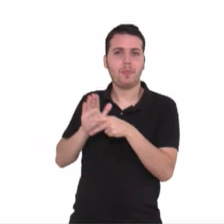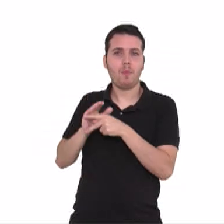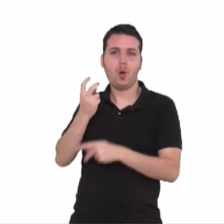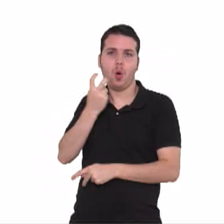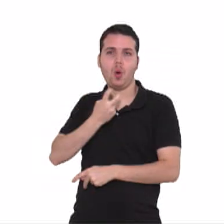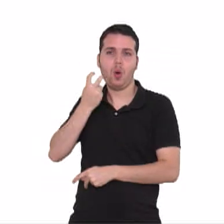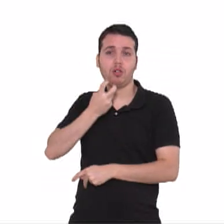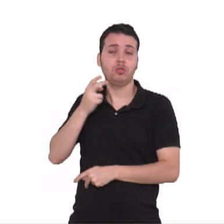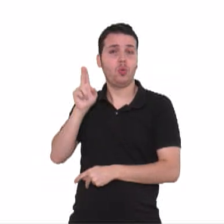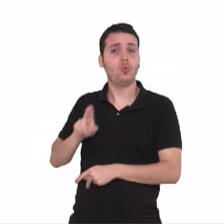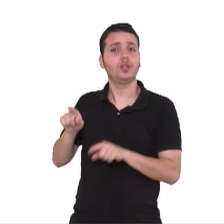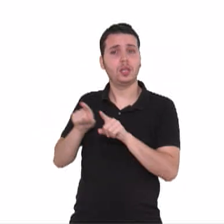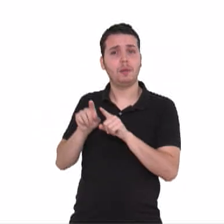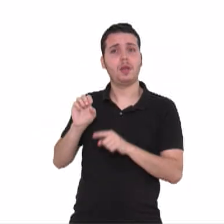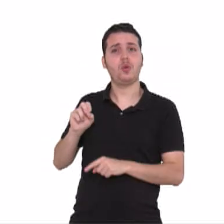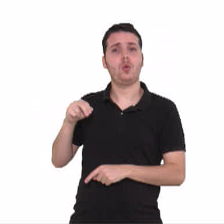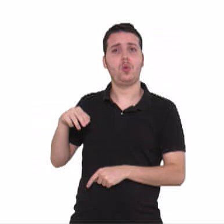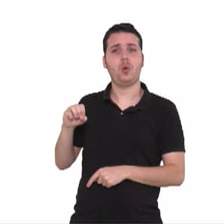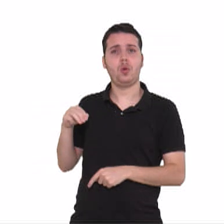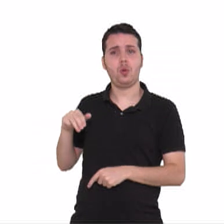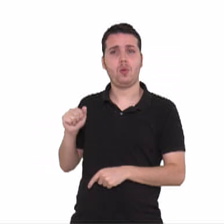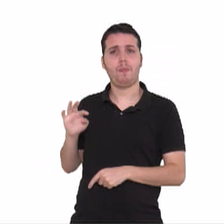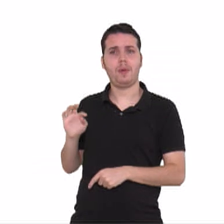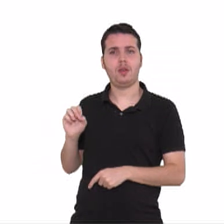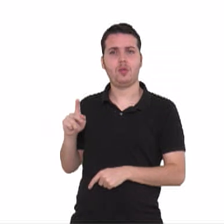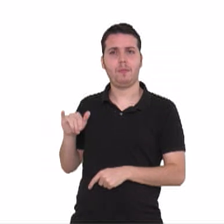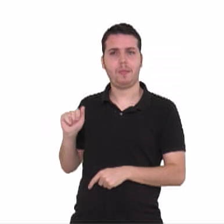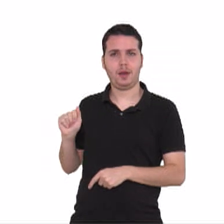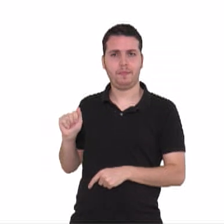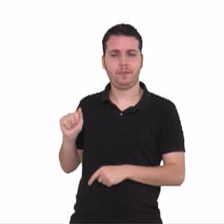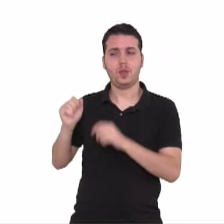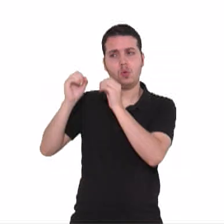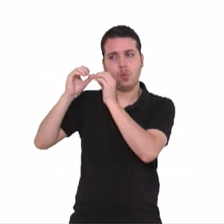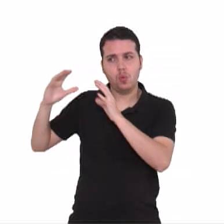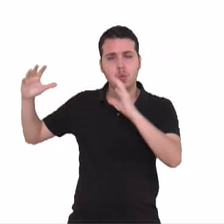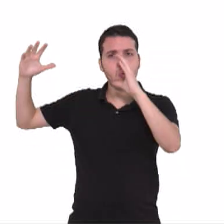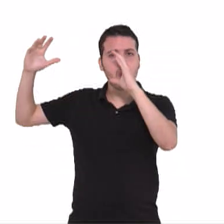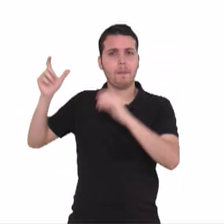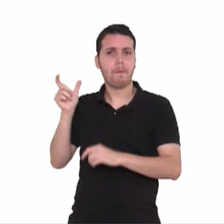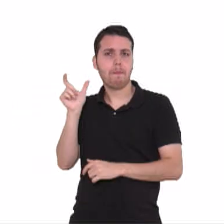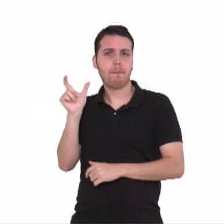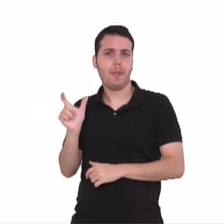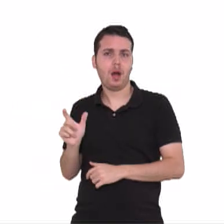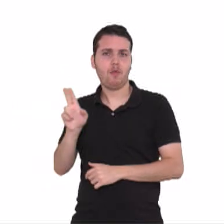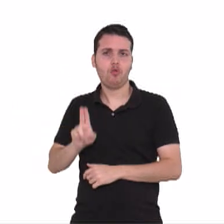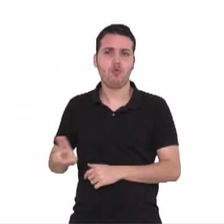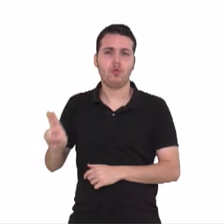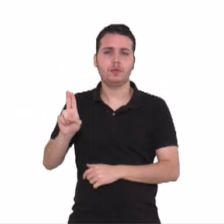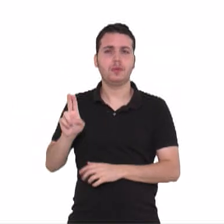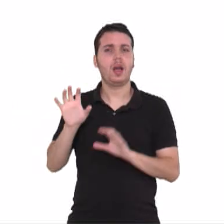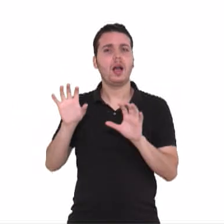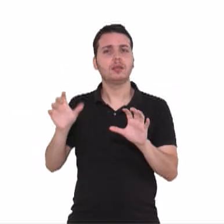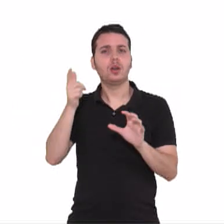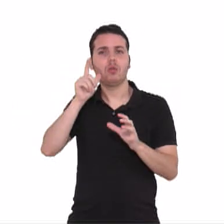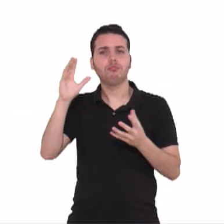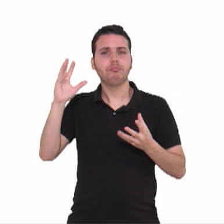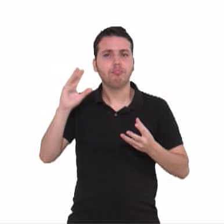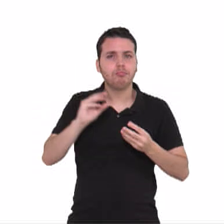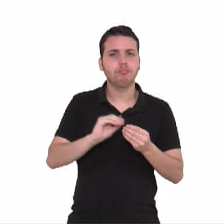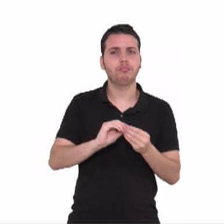das onomatopeias. No formato de balões, nas palavras utilizadas para sintetizar os